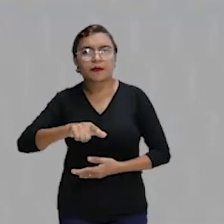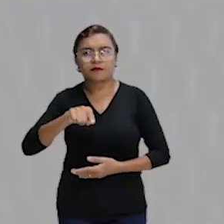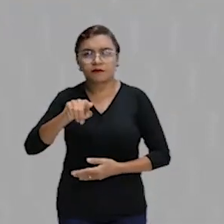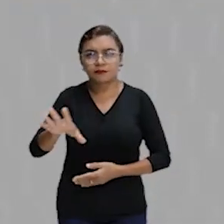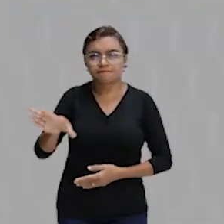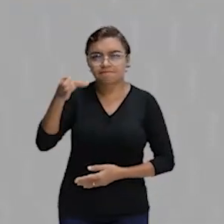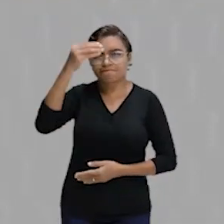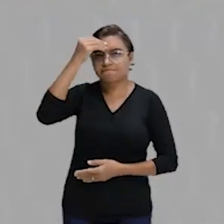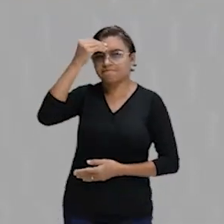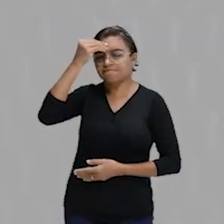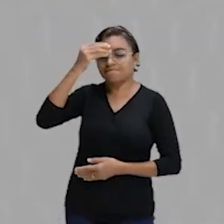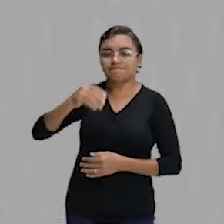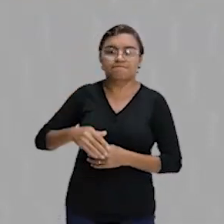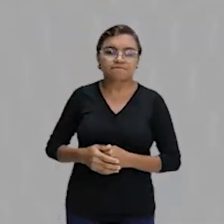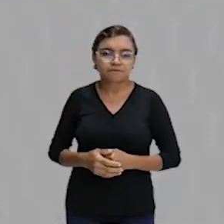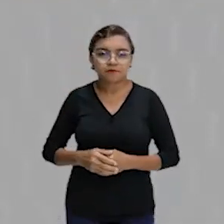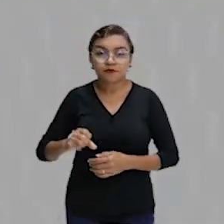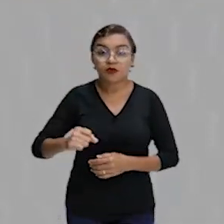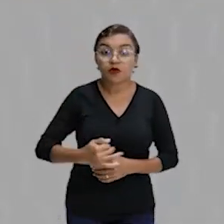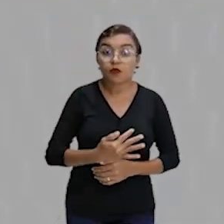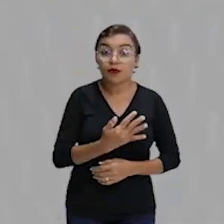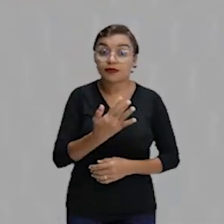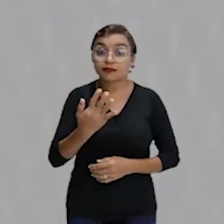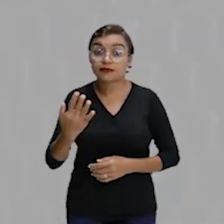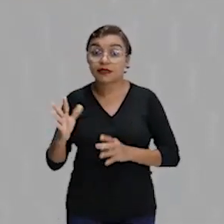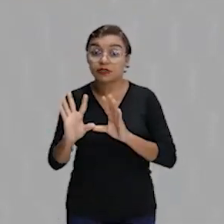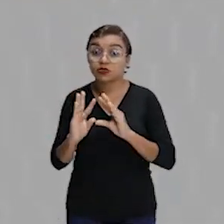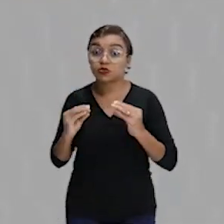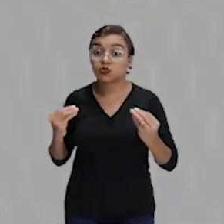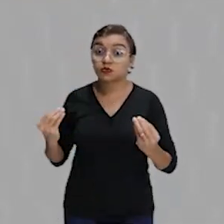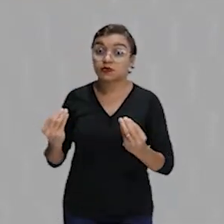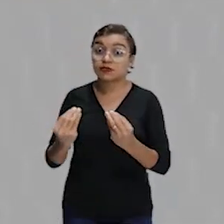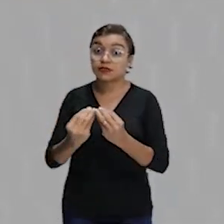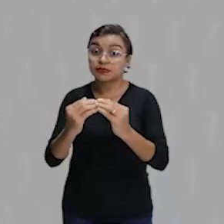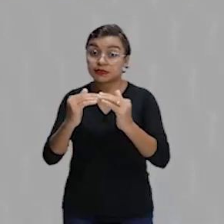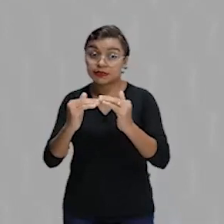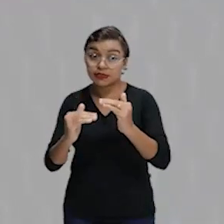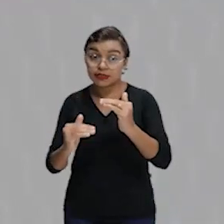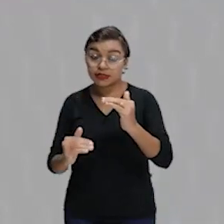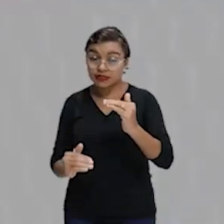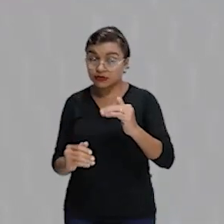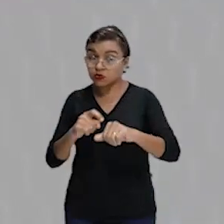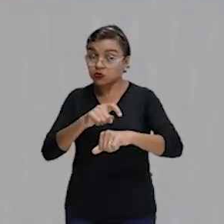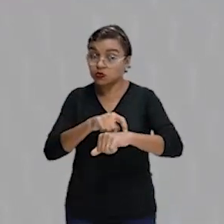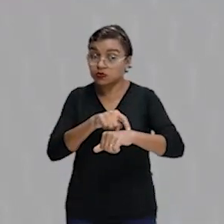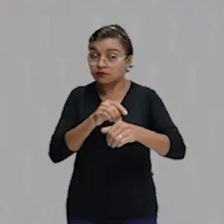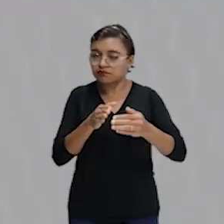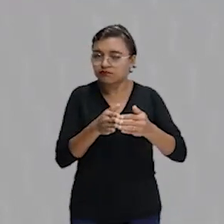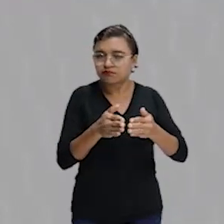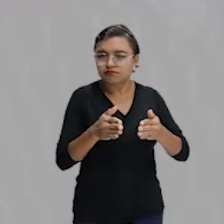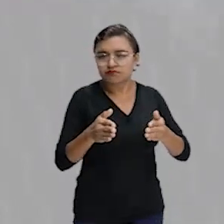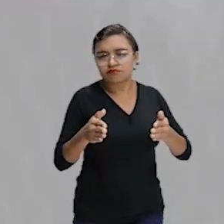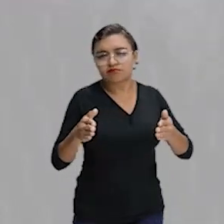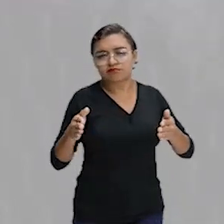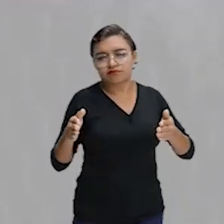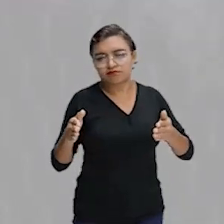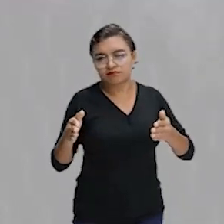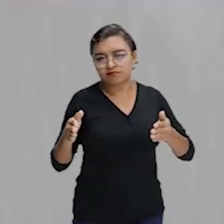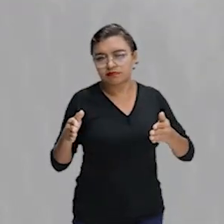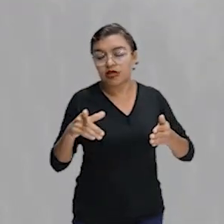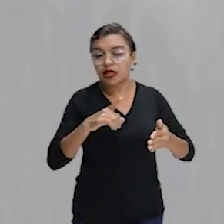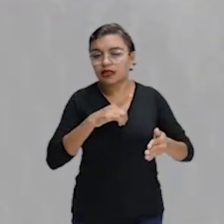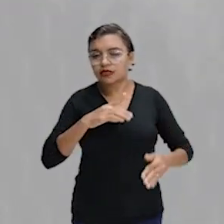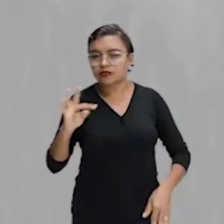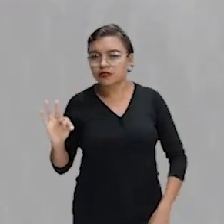a ideia. A quantidade de certa substância decresce com o passar do tempo a